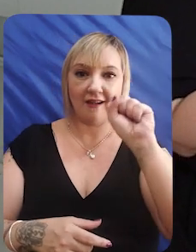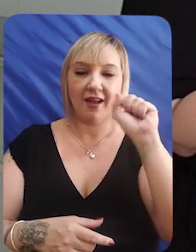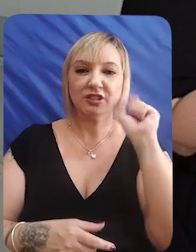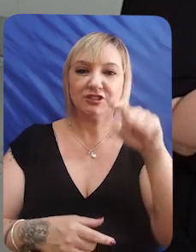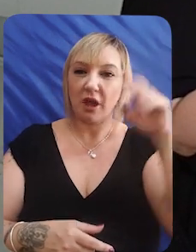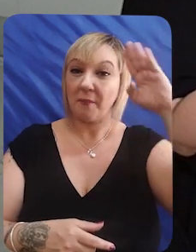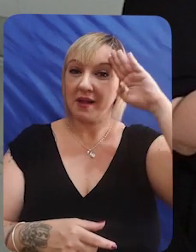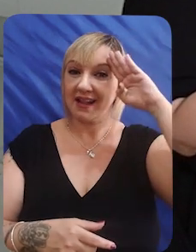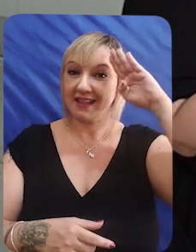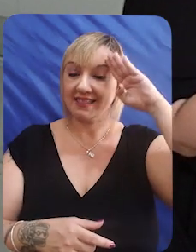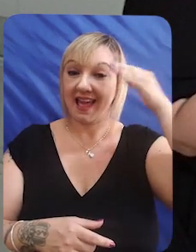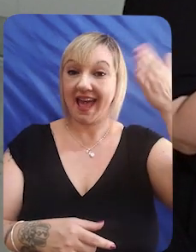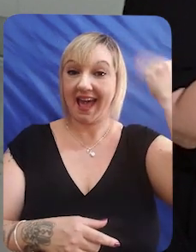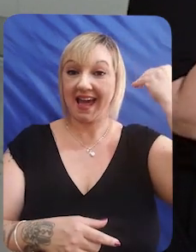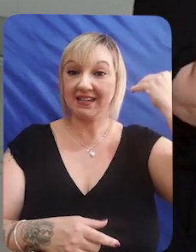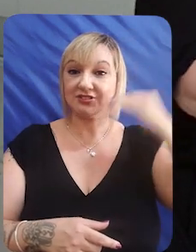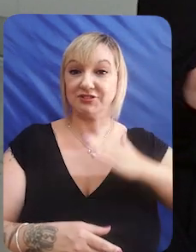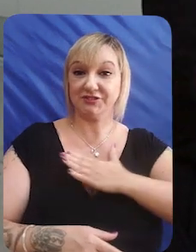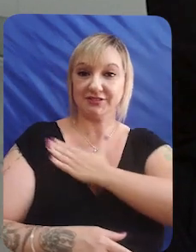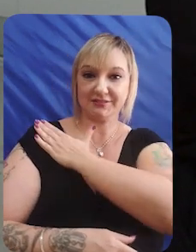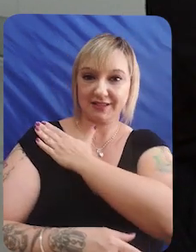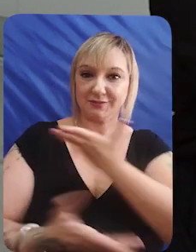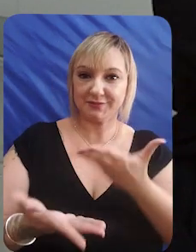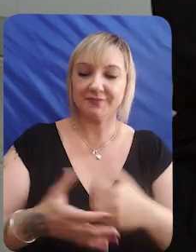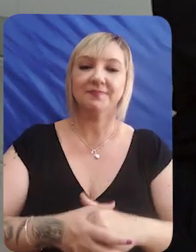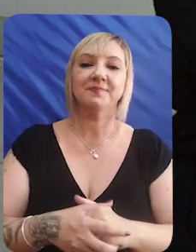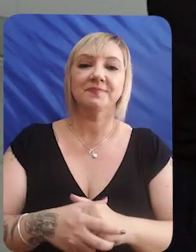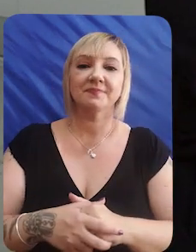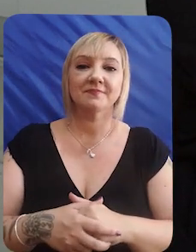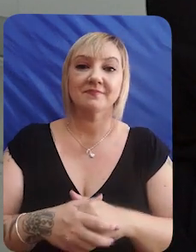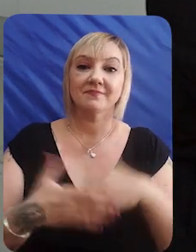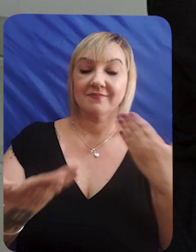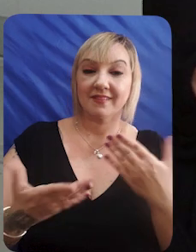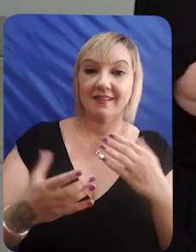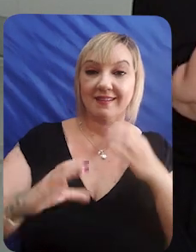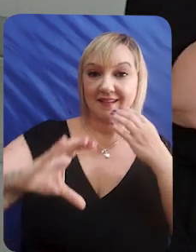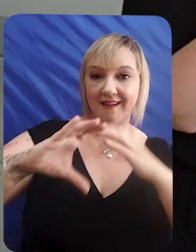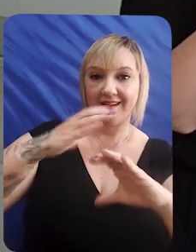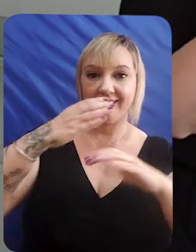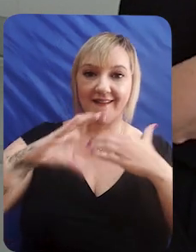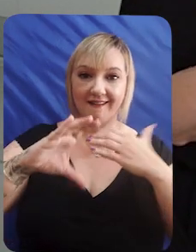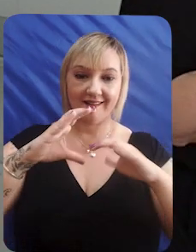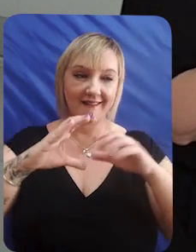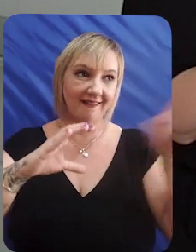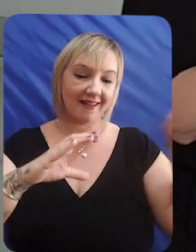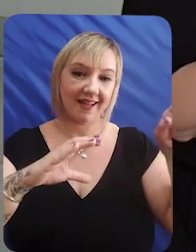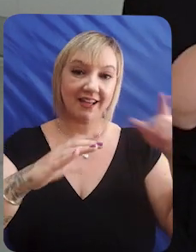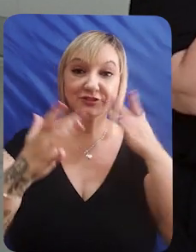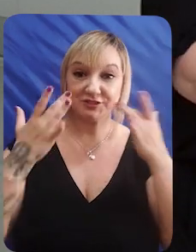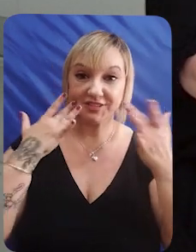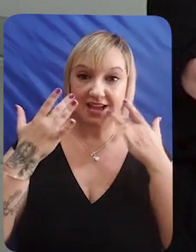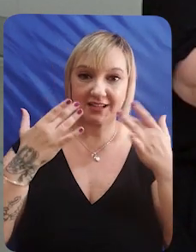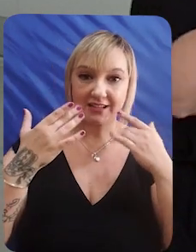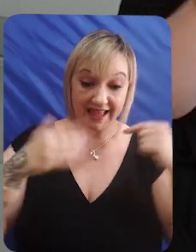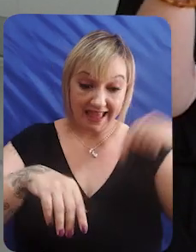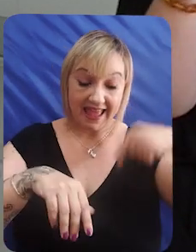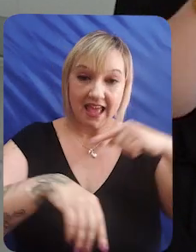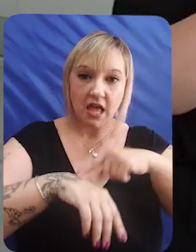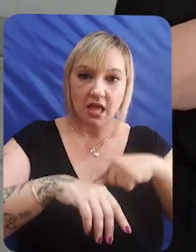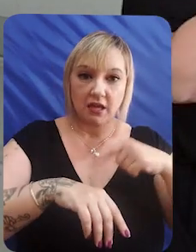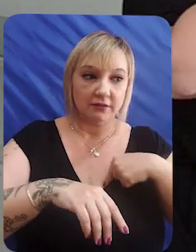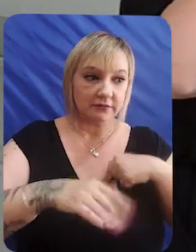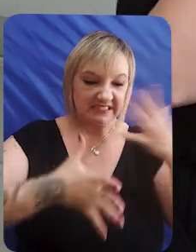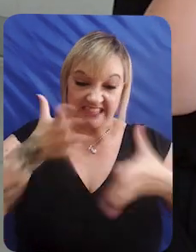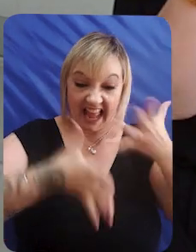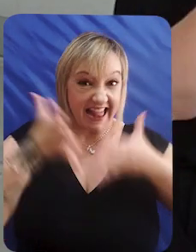na época. Né? Então, enquanto eles estão cantando a tonga da milonga do Cabulete, nessa hora eu estou